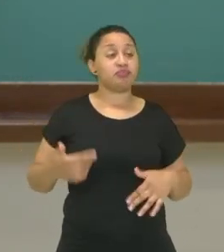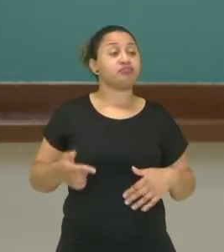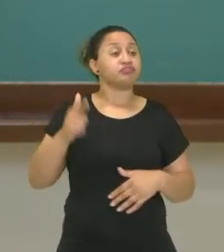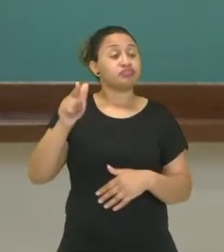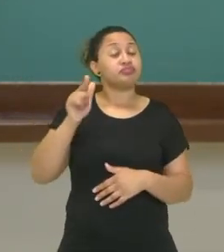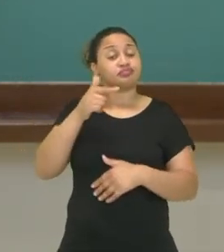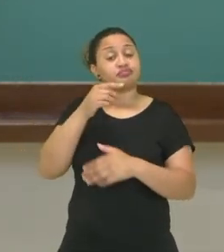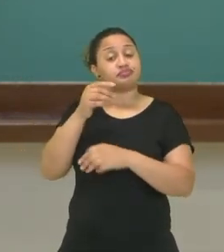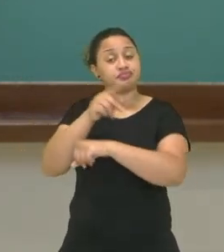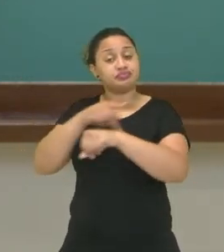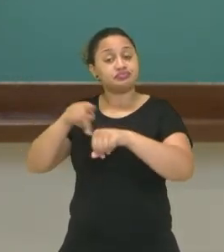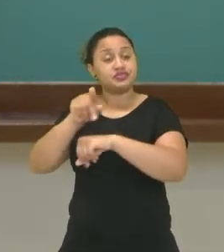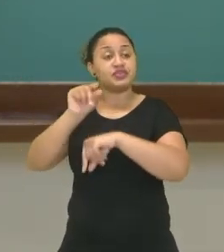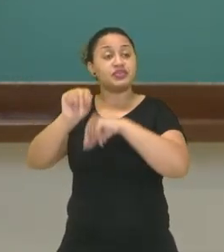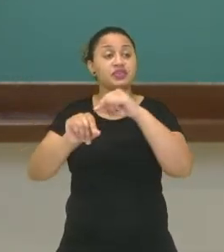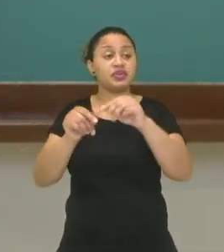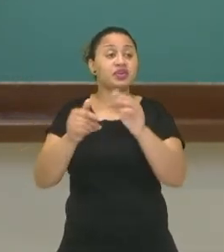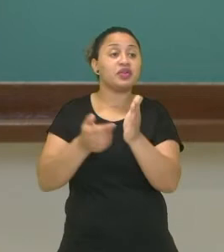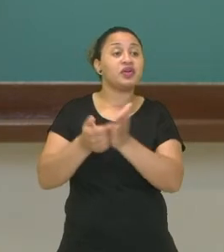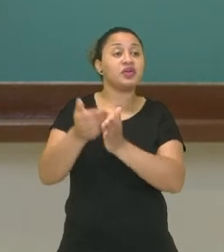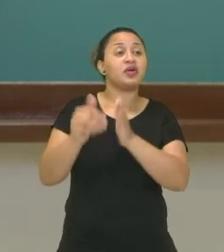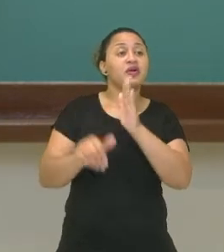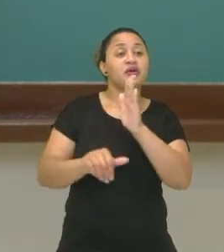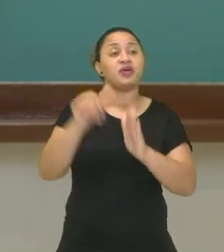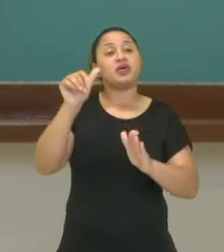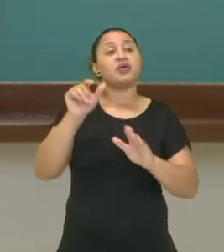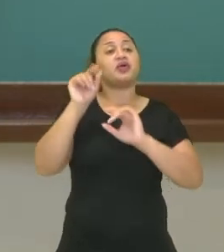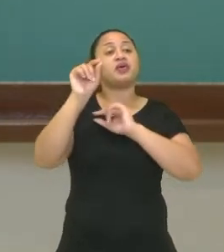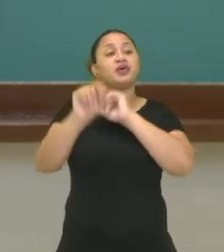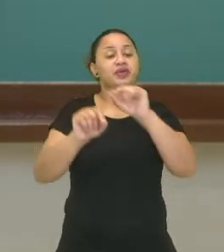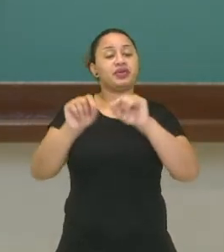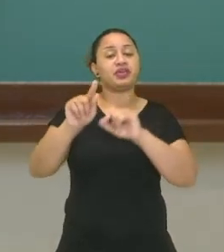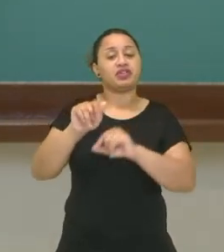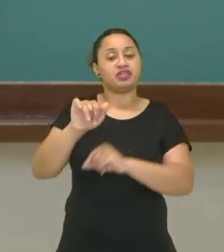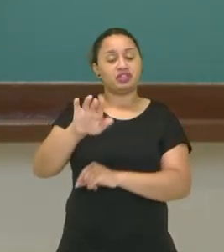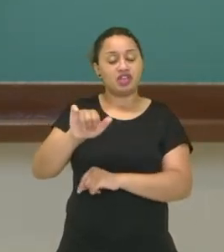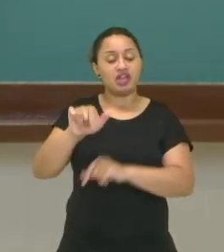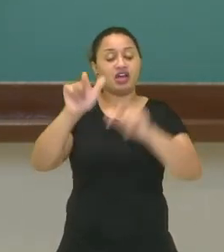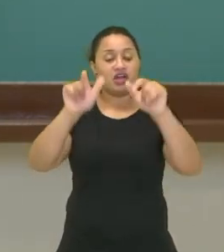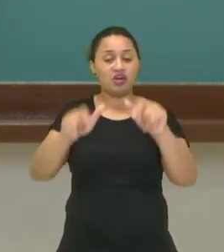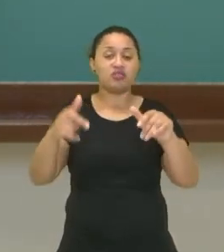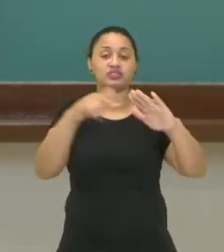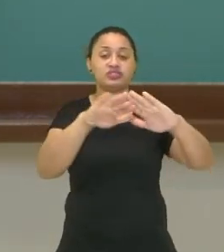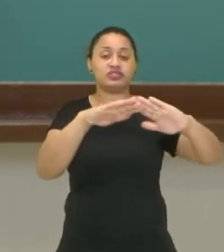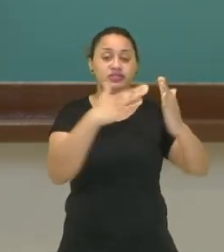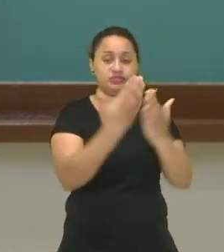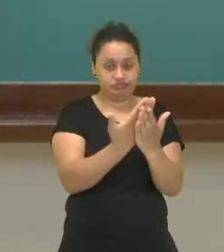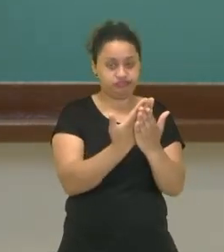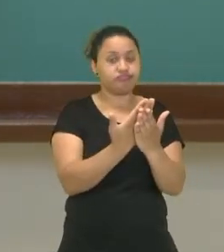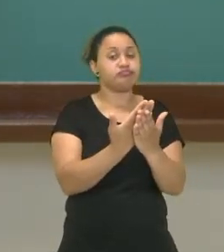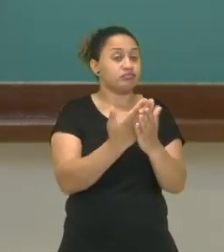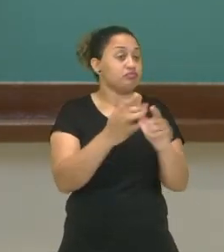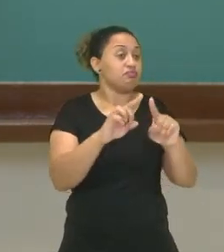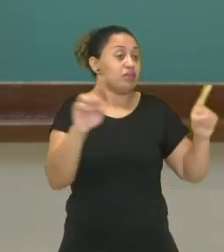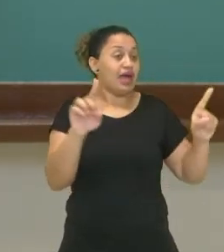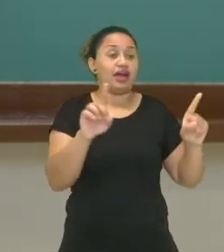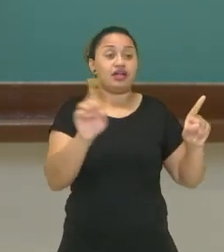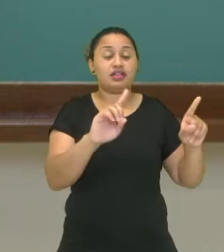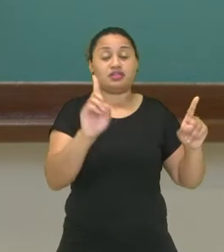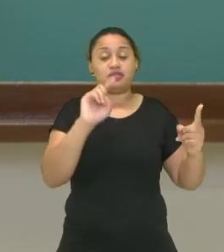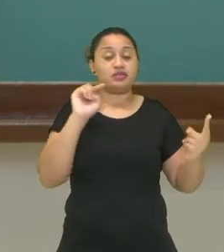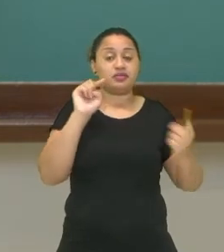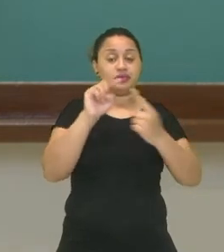foi implantado pela primeira vez a ginástica dentro da escola, mas não com